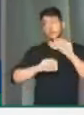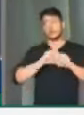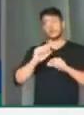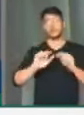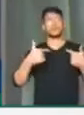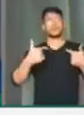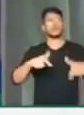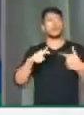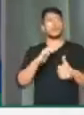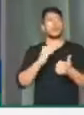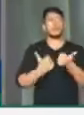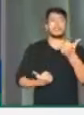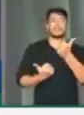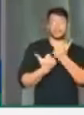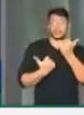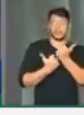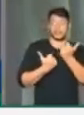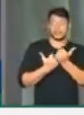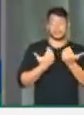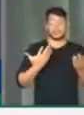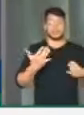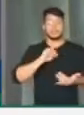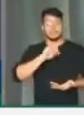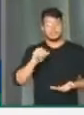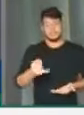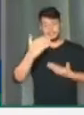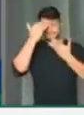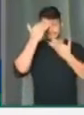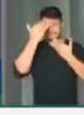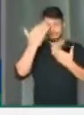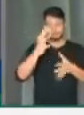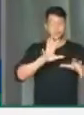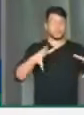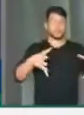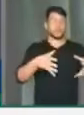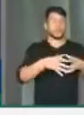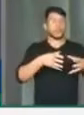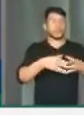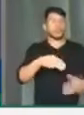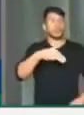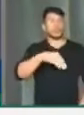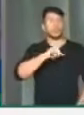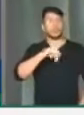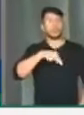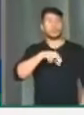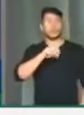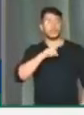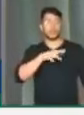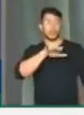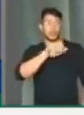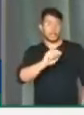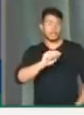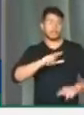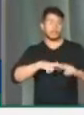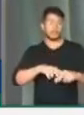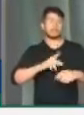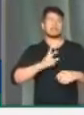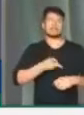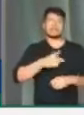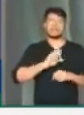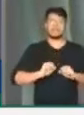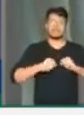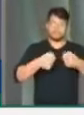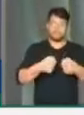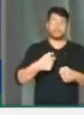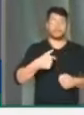nossas assessorias. Quero agradecer a equipe da minoria, que é pequena, mas muito qualificada e muito aguerrida, em nome do